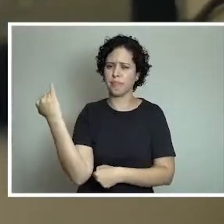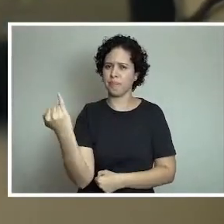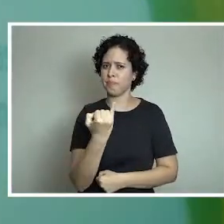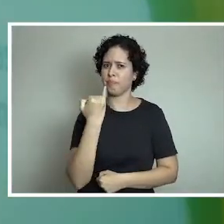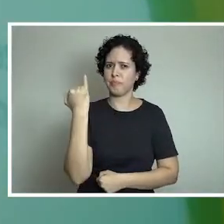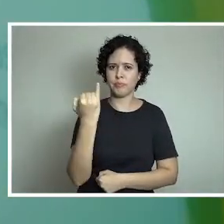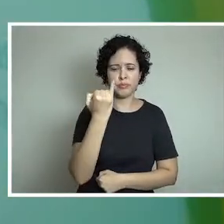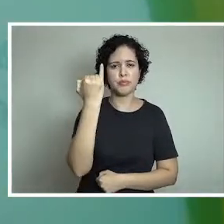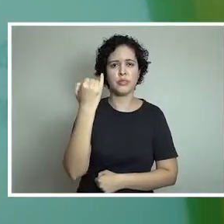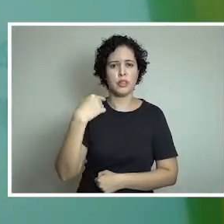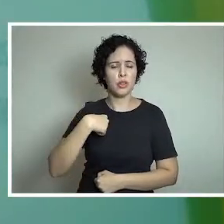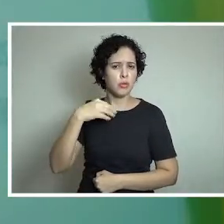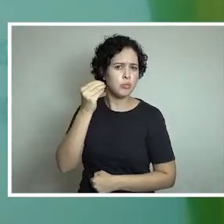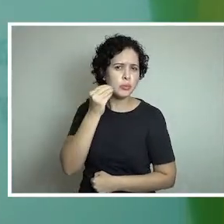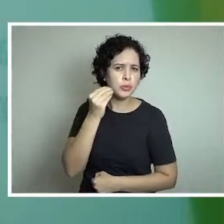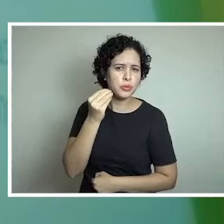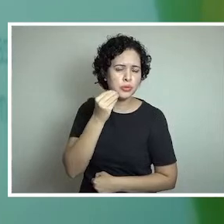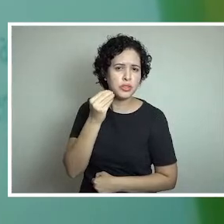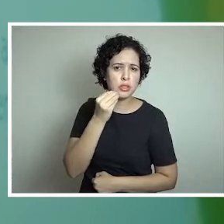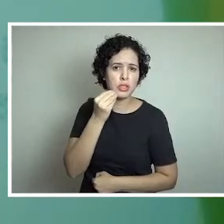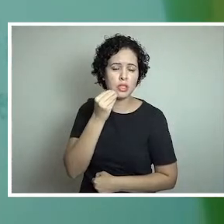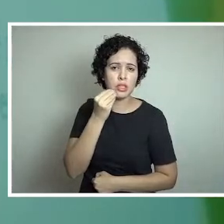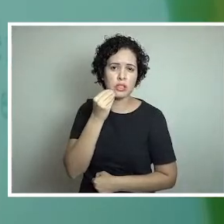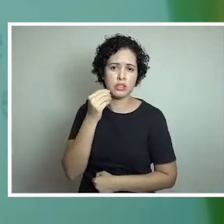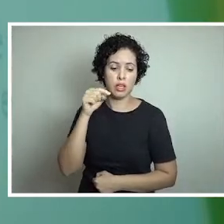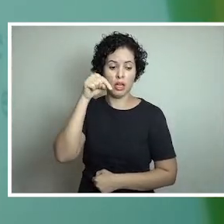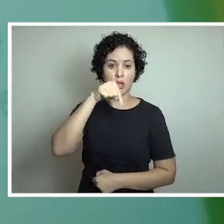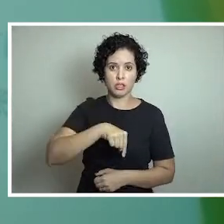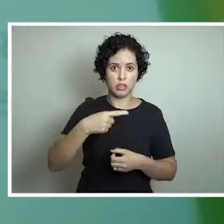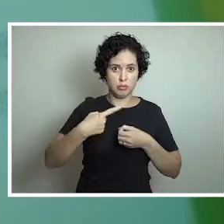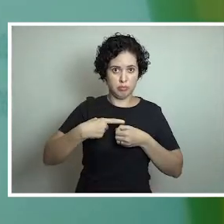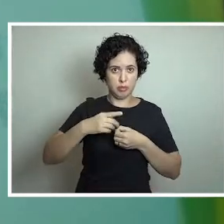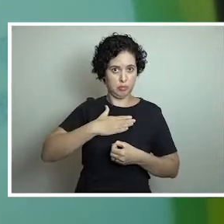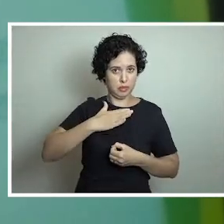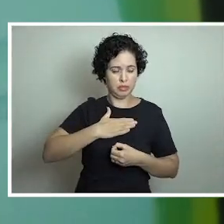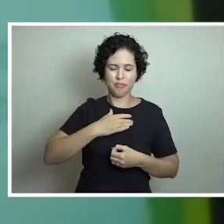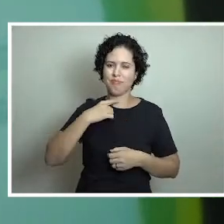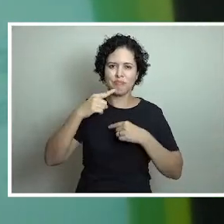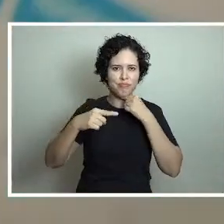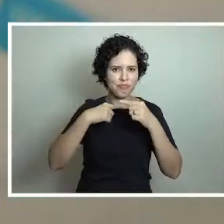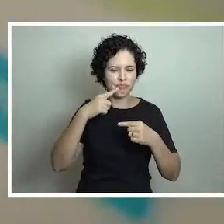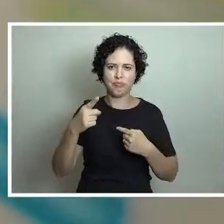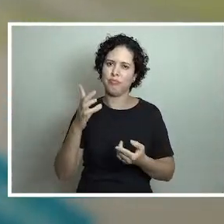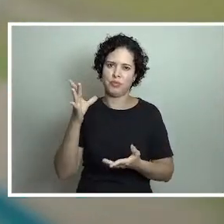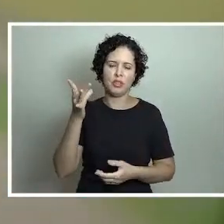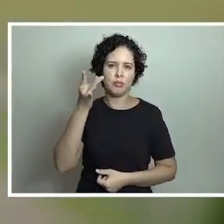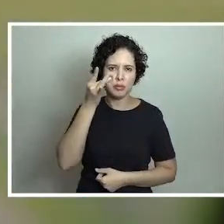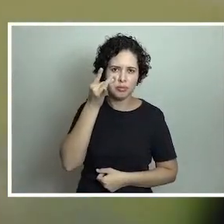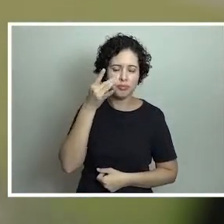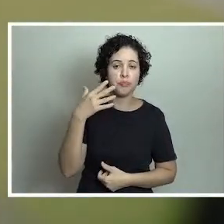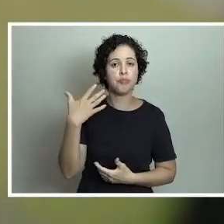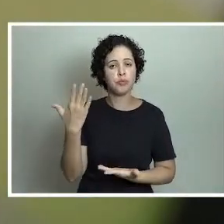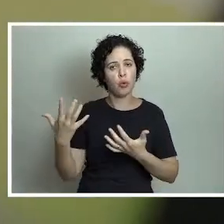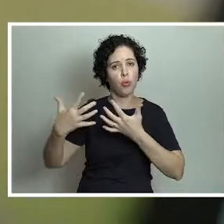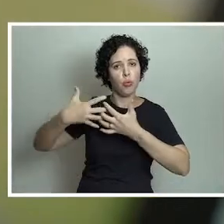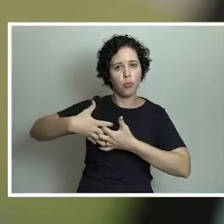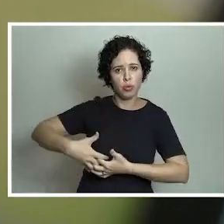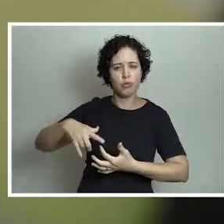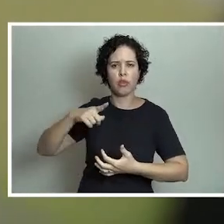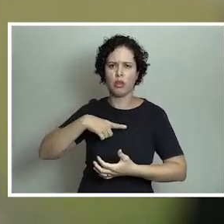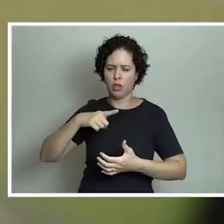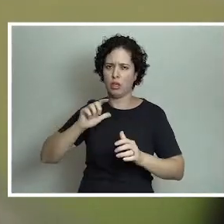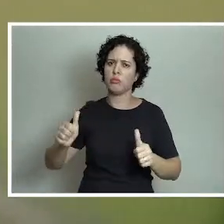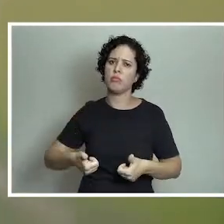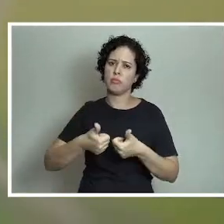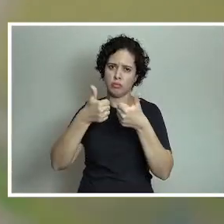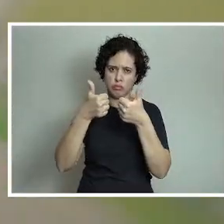importantíssimo. Tive uma oportunidade que talvez na minha região eu não tivesse de forma presencial. O IFRO que apresenta qualidade,